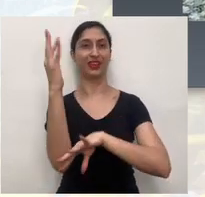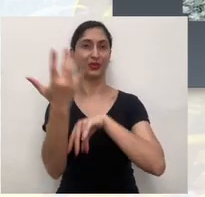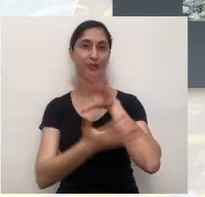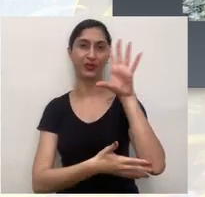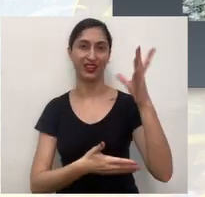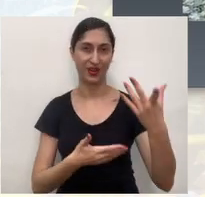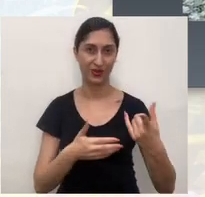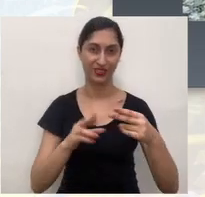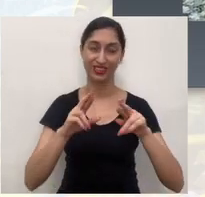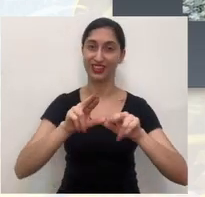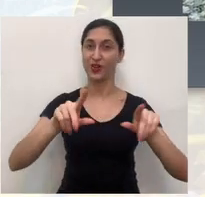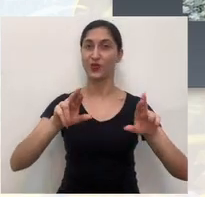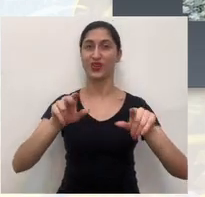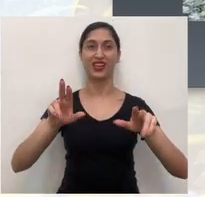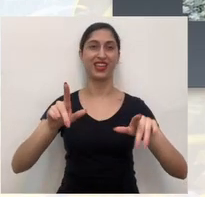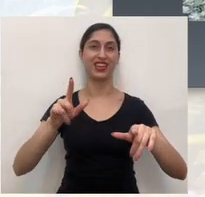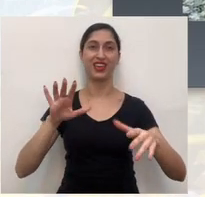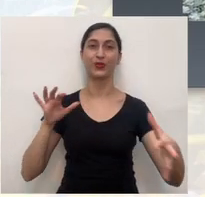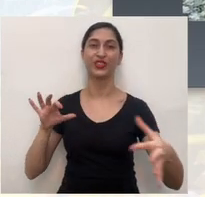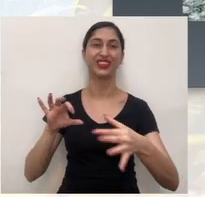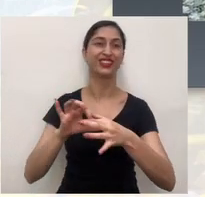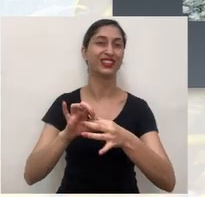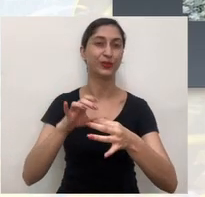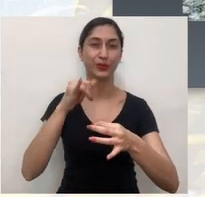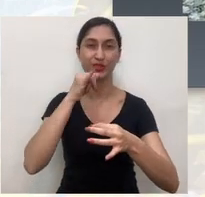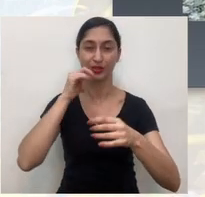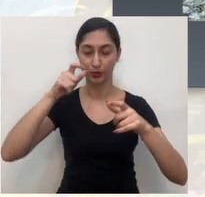da propriedade em termos